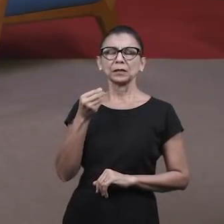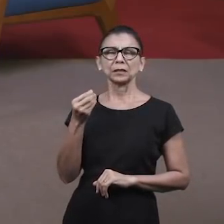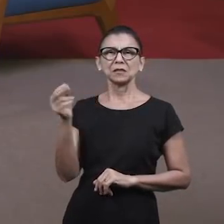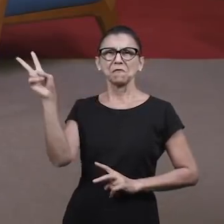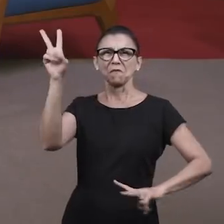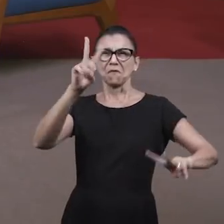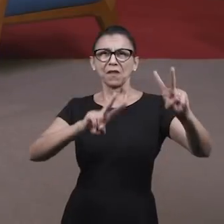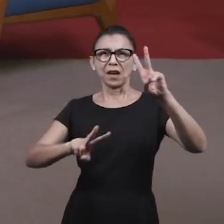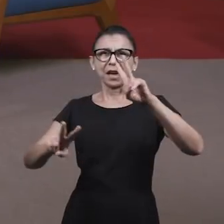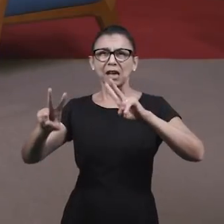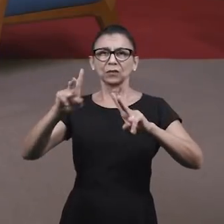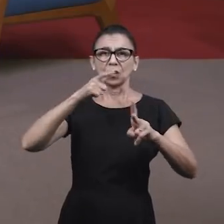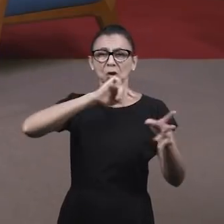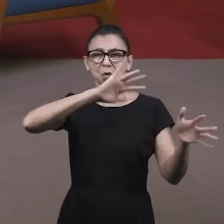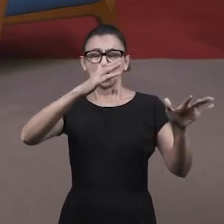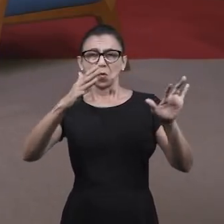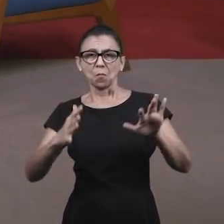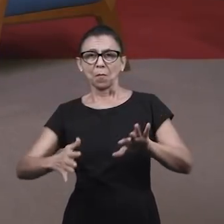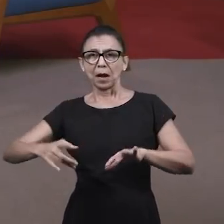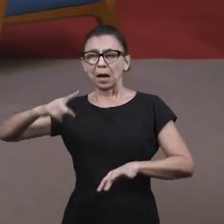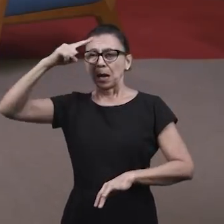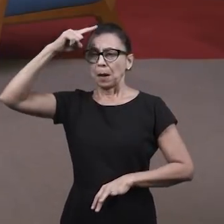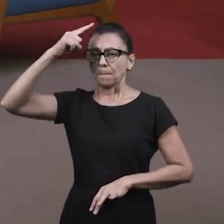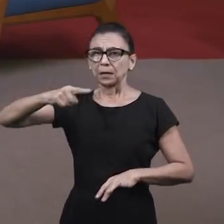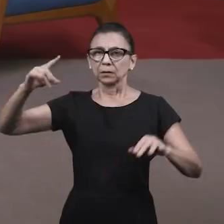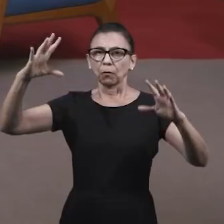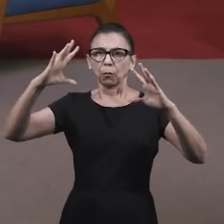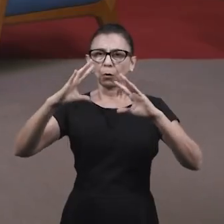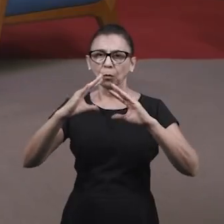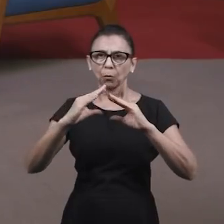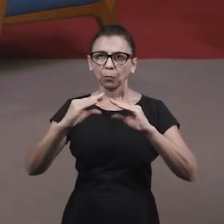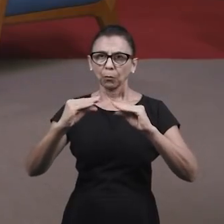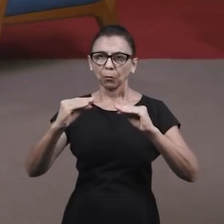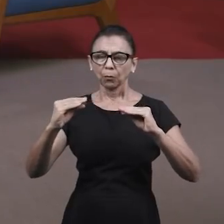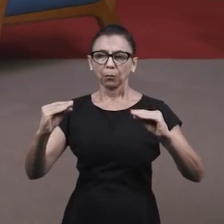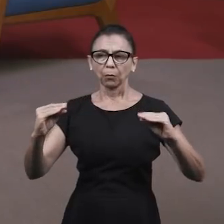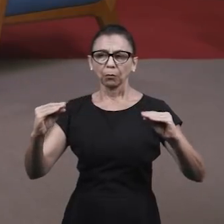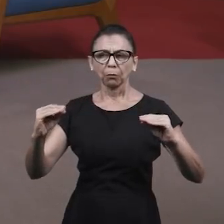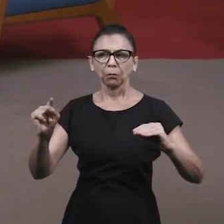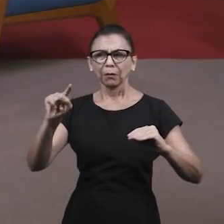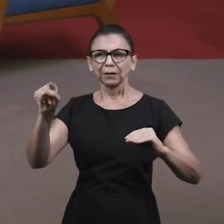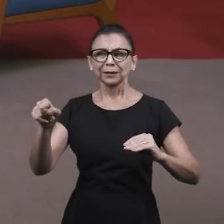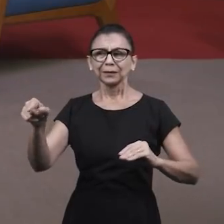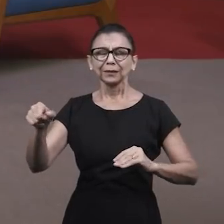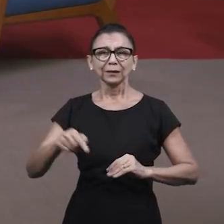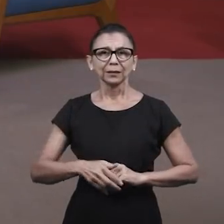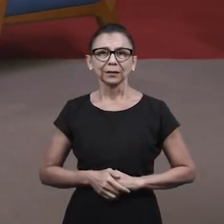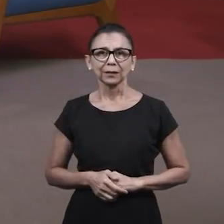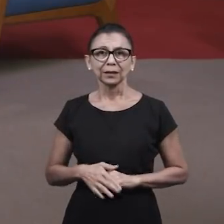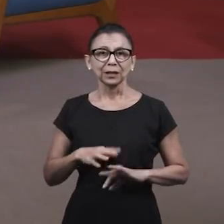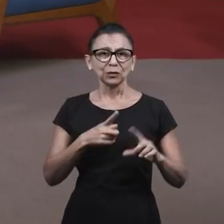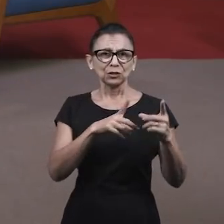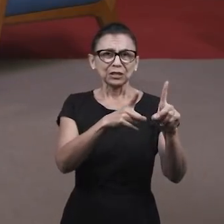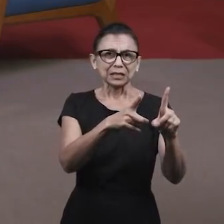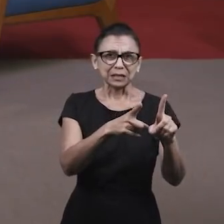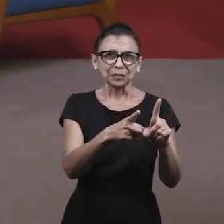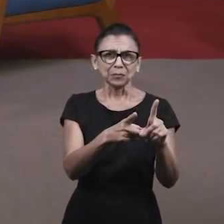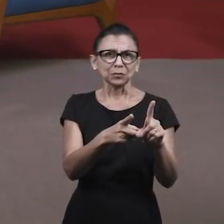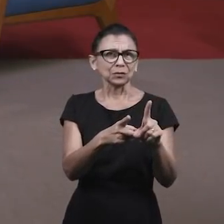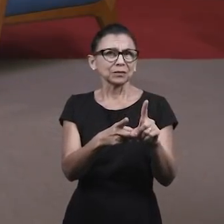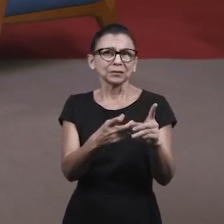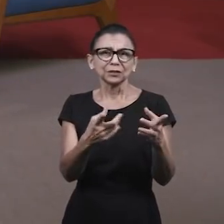e o mar. Diz assim: e sentiram um grande temor e diziam uns aos outros, mas quem é este que até o vento e